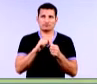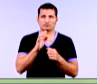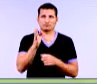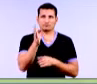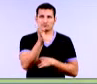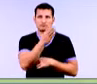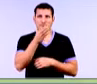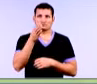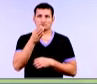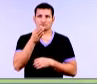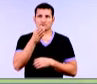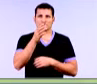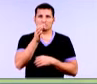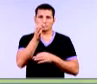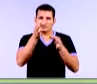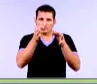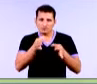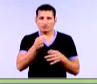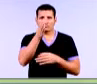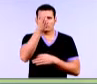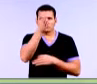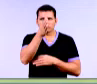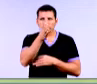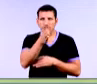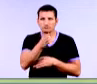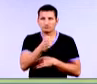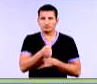ó, manter ela dentro da minha